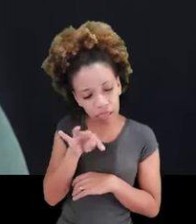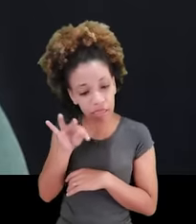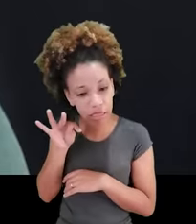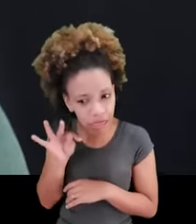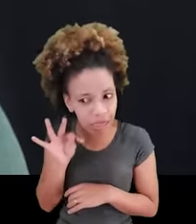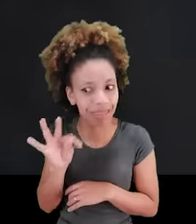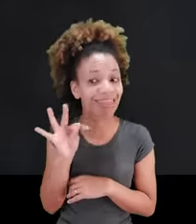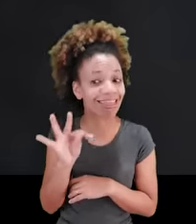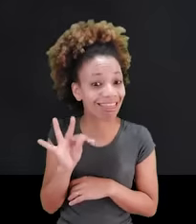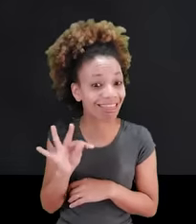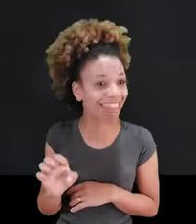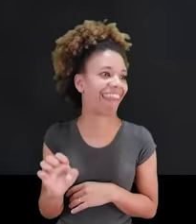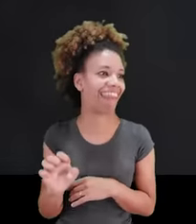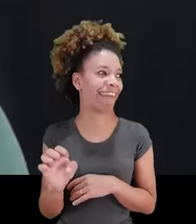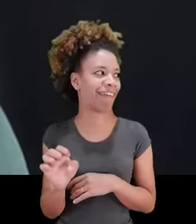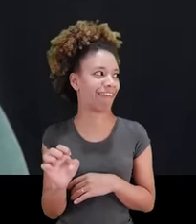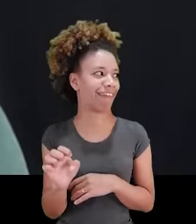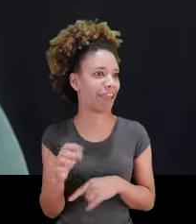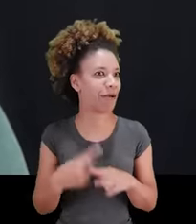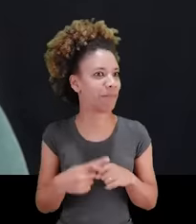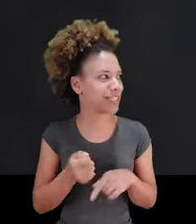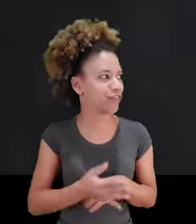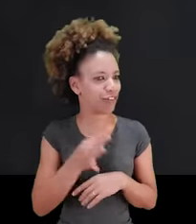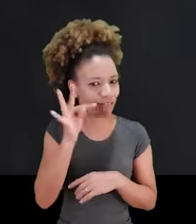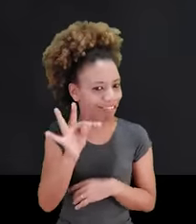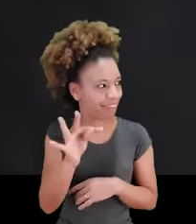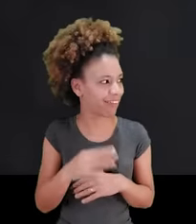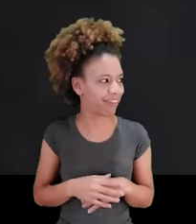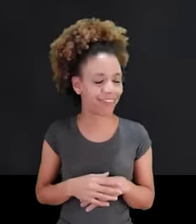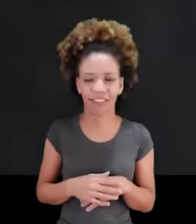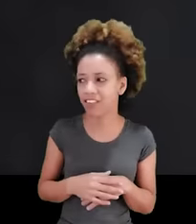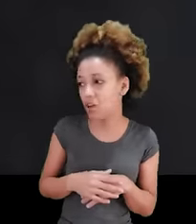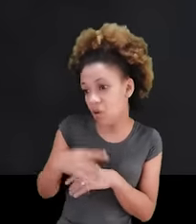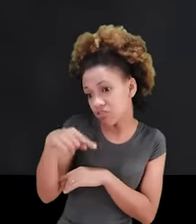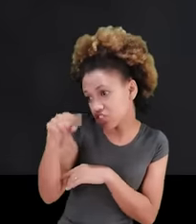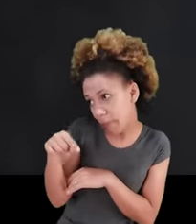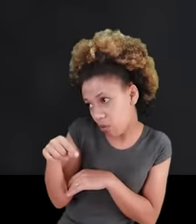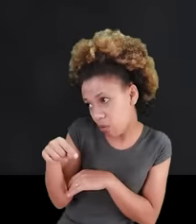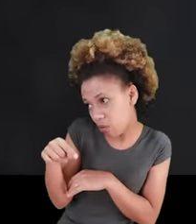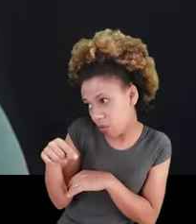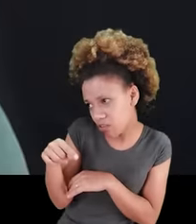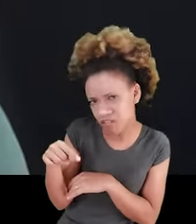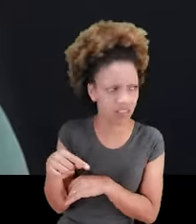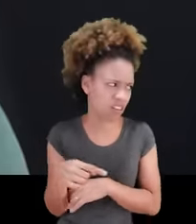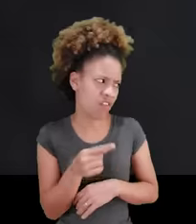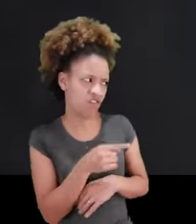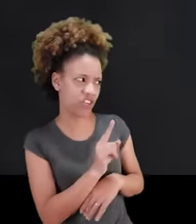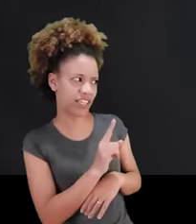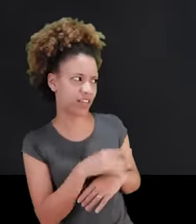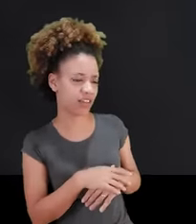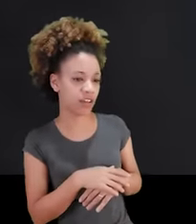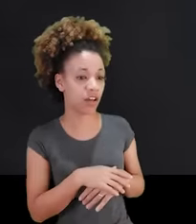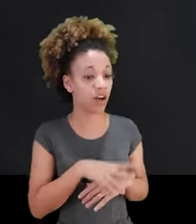T. T. Por que você fudeu isso? Você tinha que ter um chapéuzinho. Um chapéu? Um você.